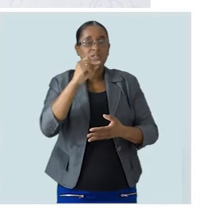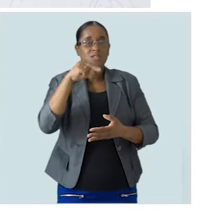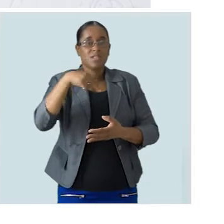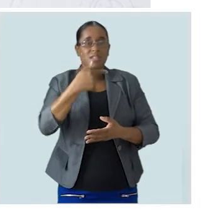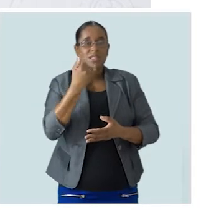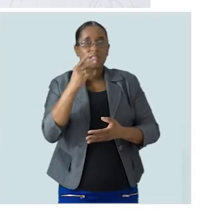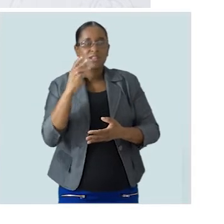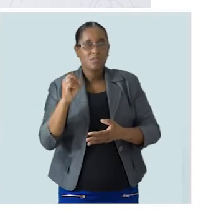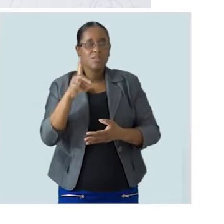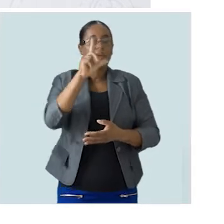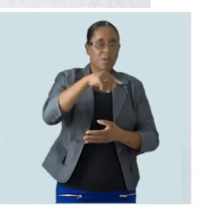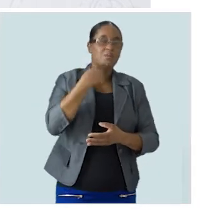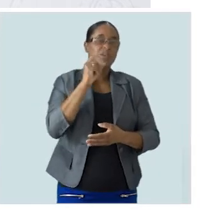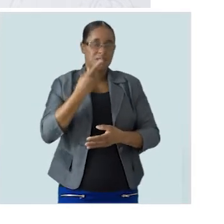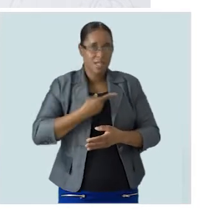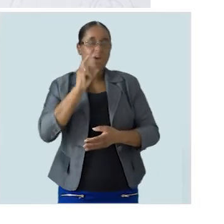ser designados de nomes,